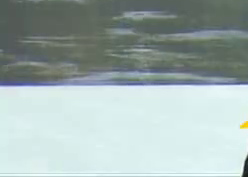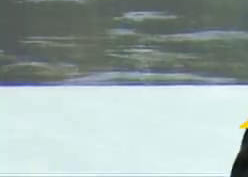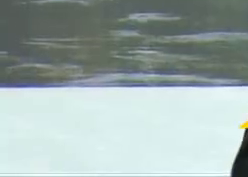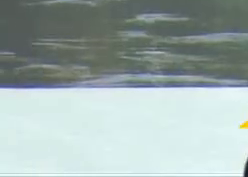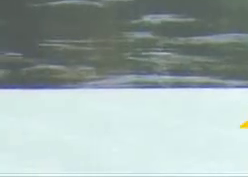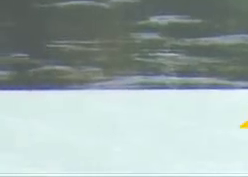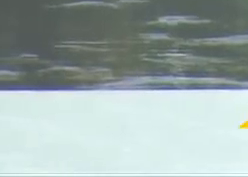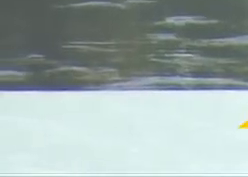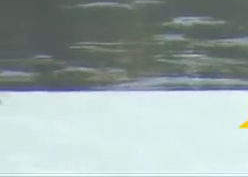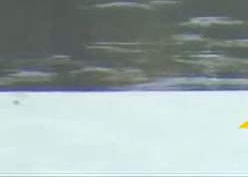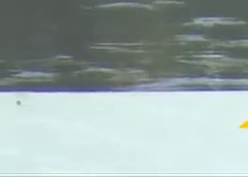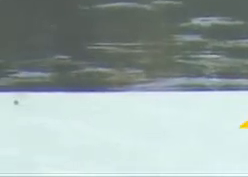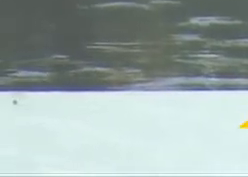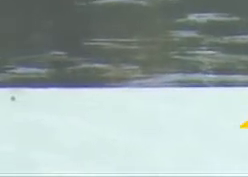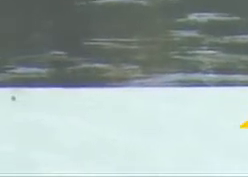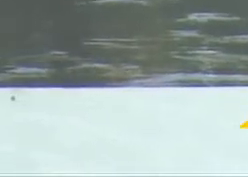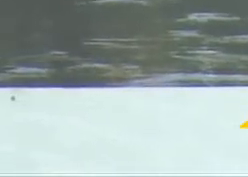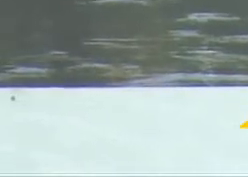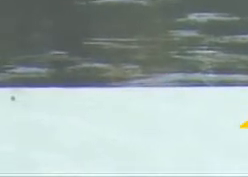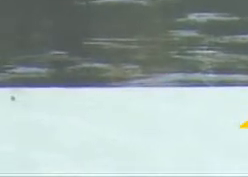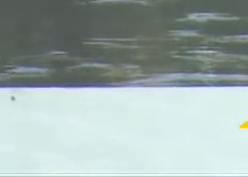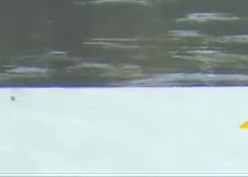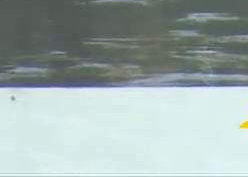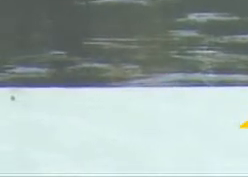está passando por um procedimento cirúrgico.